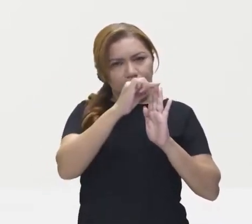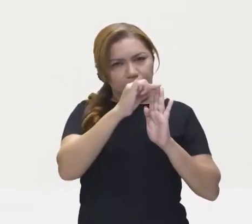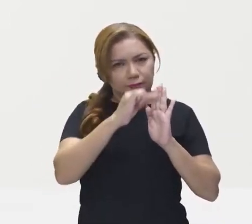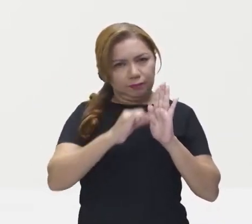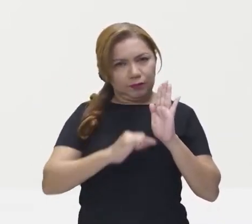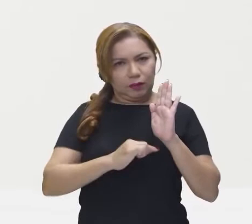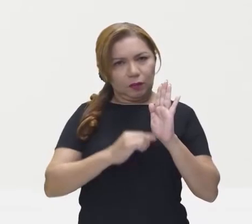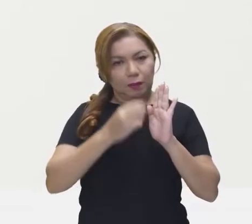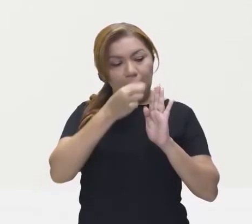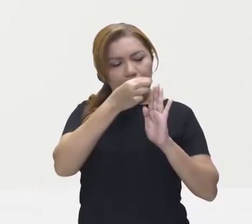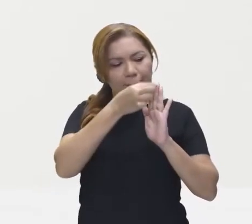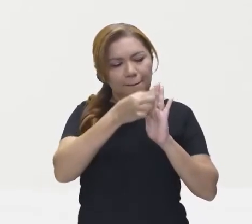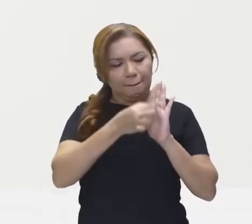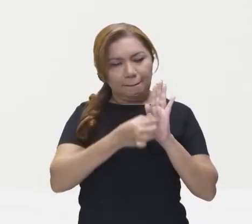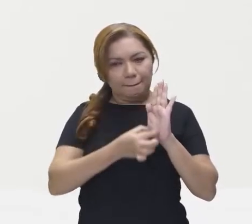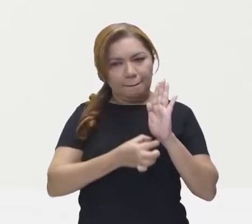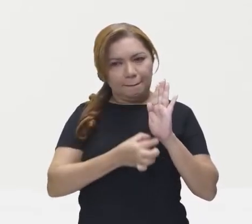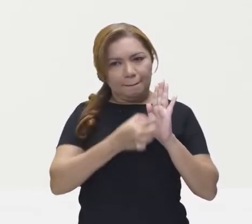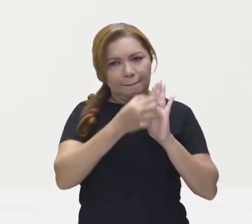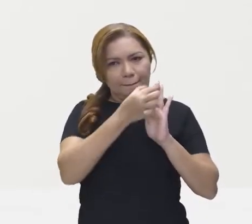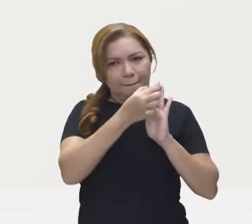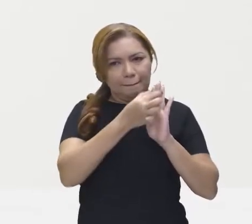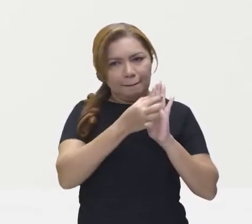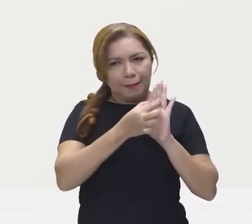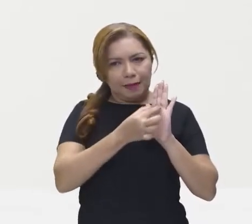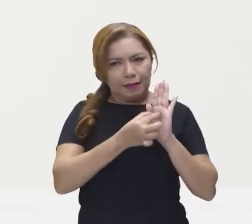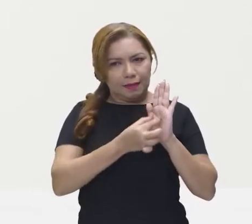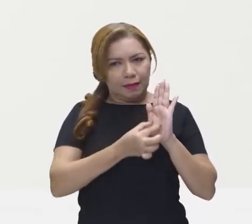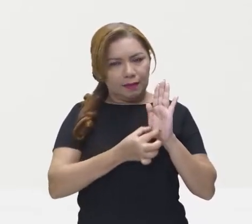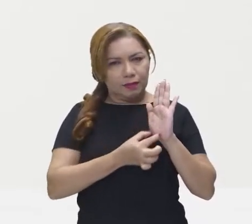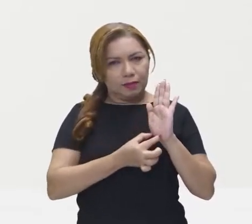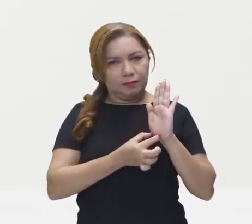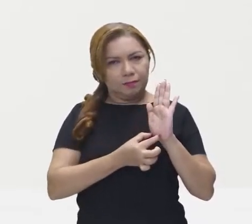2.500 metros quadrados de área.